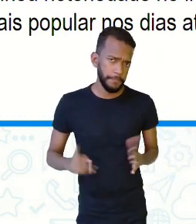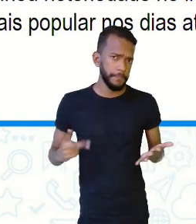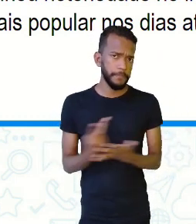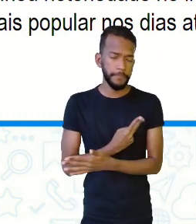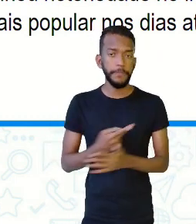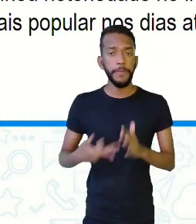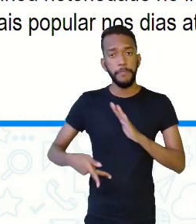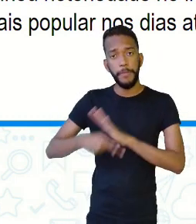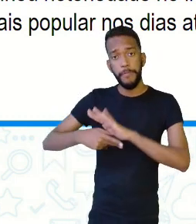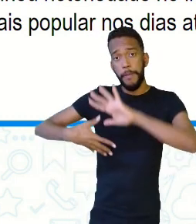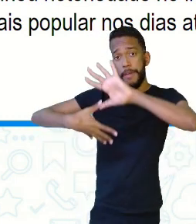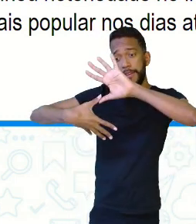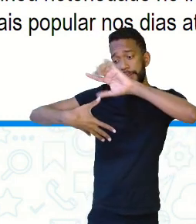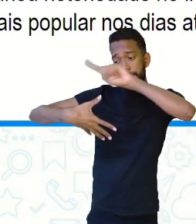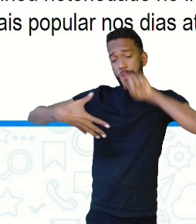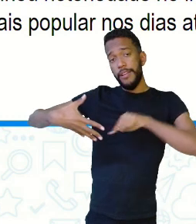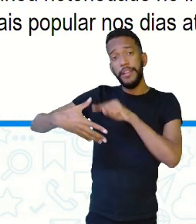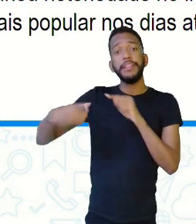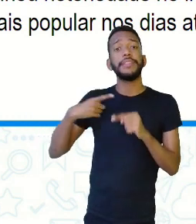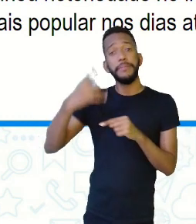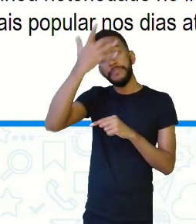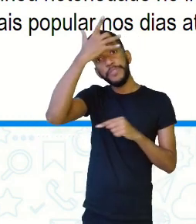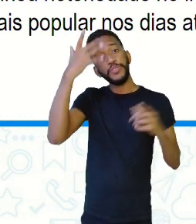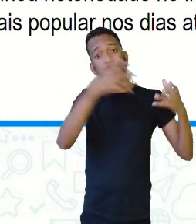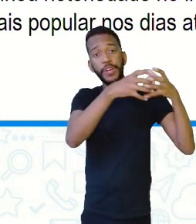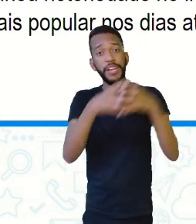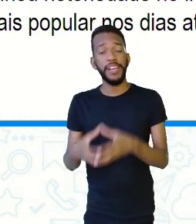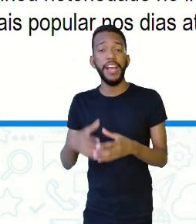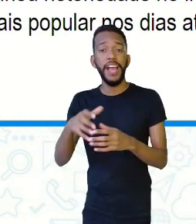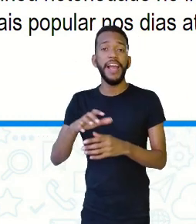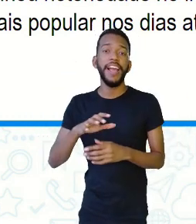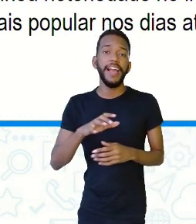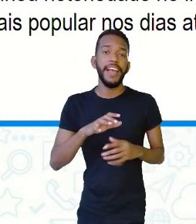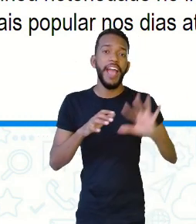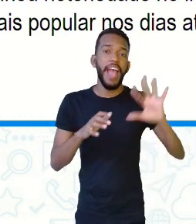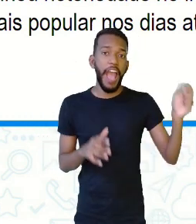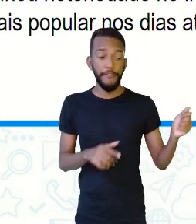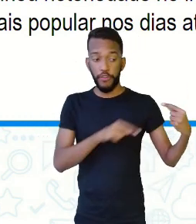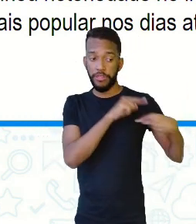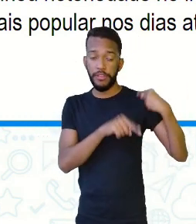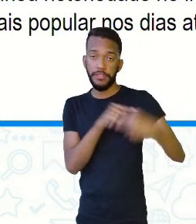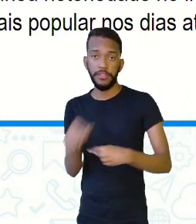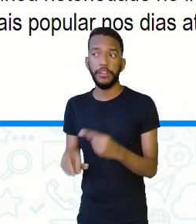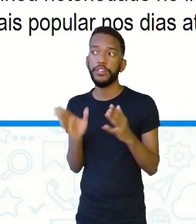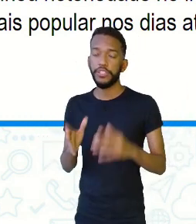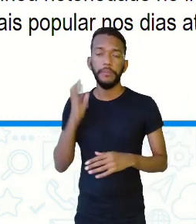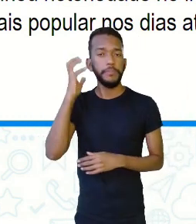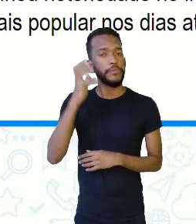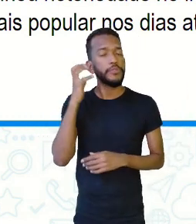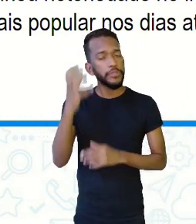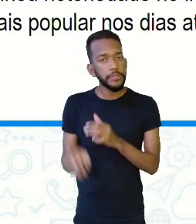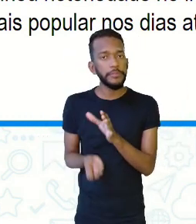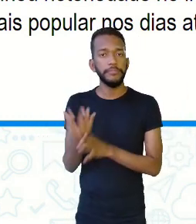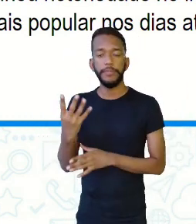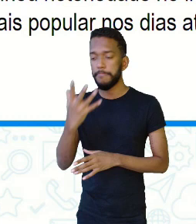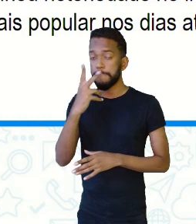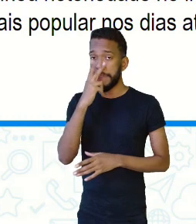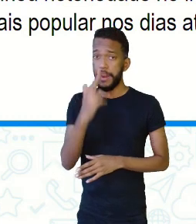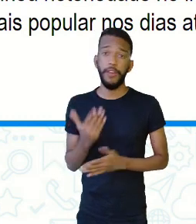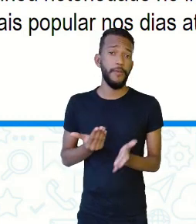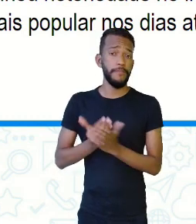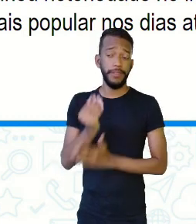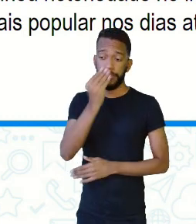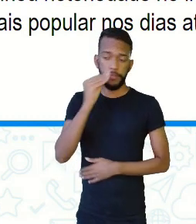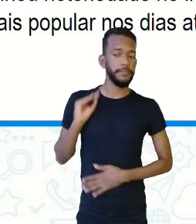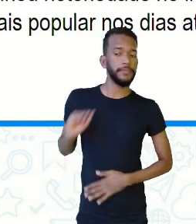continente americano, onde houve escravos africanos, a música feita pelos afrodescendentes foi inicialmente desprezada